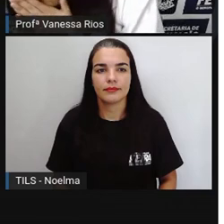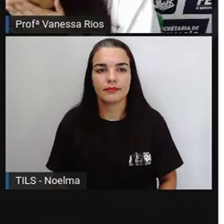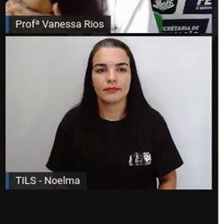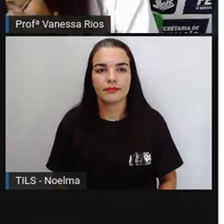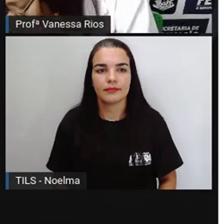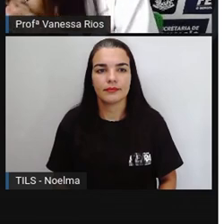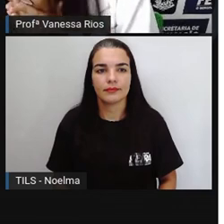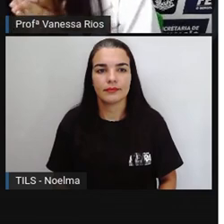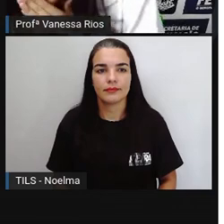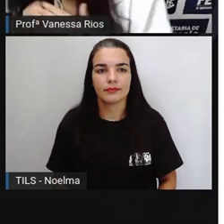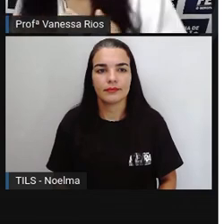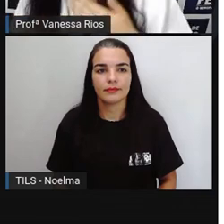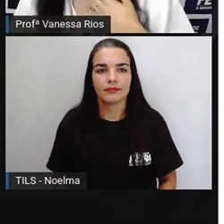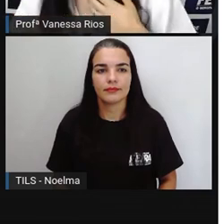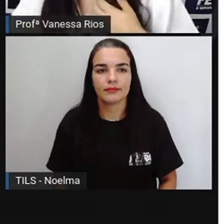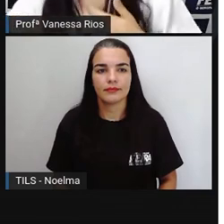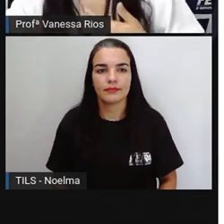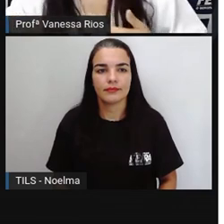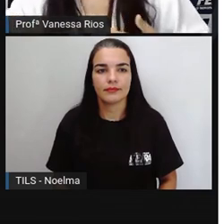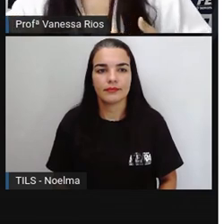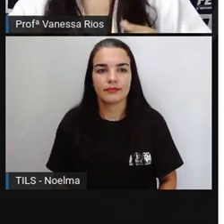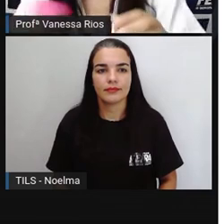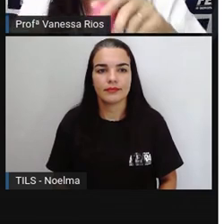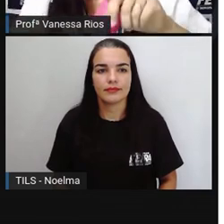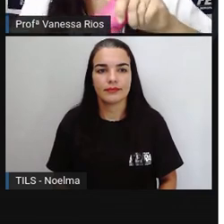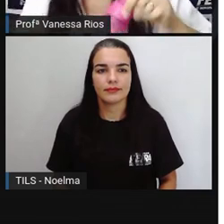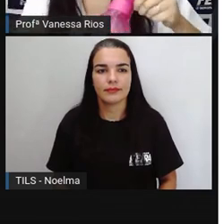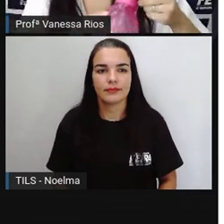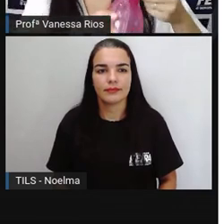tossir. A garganta secou.